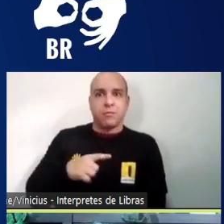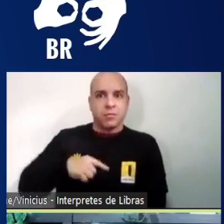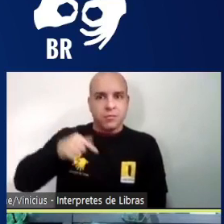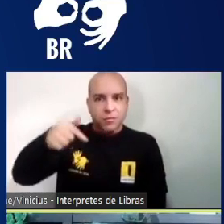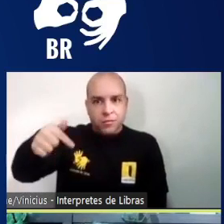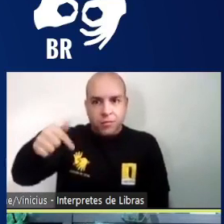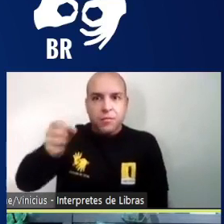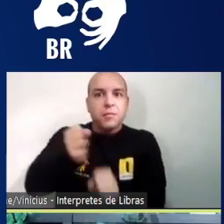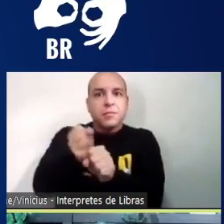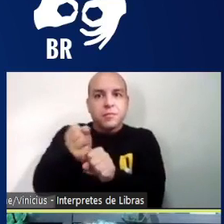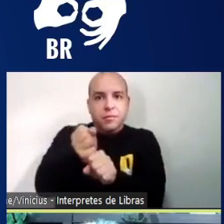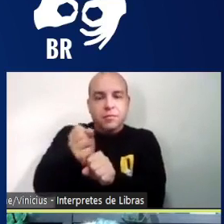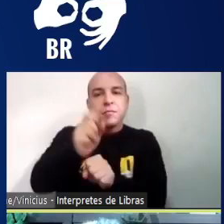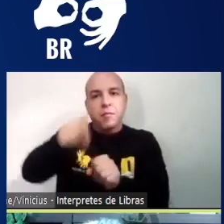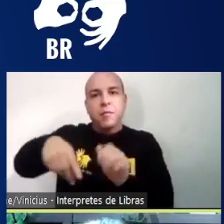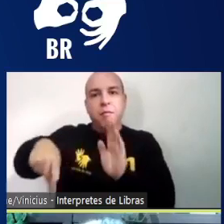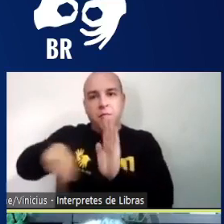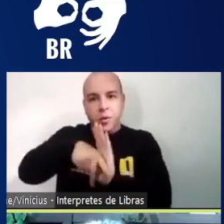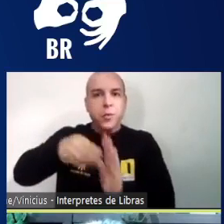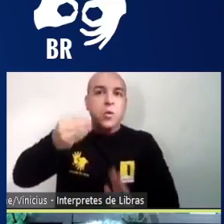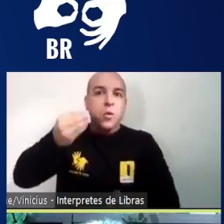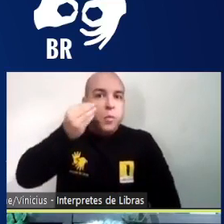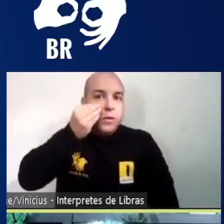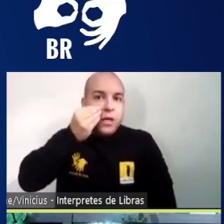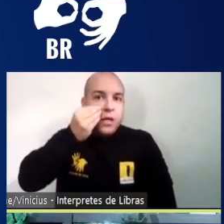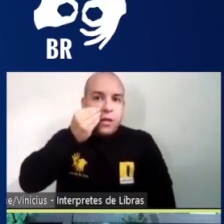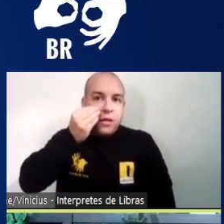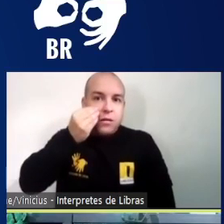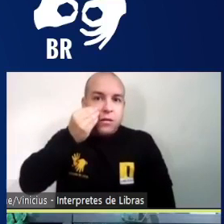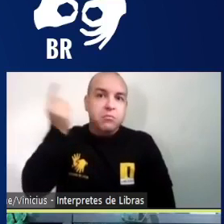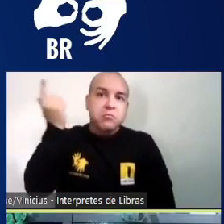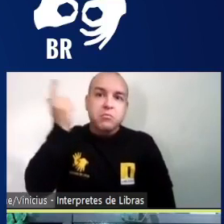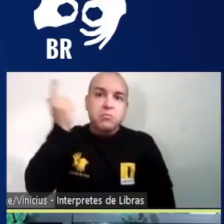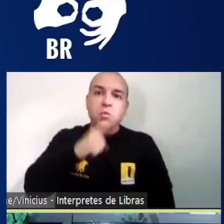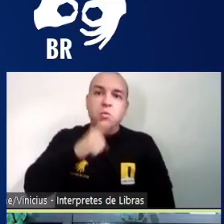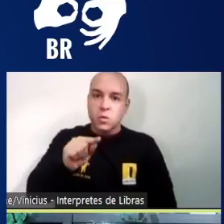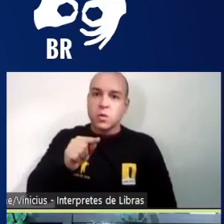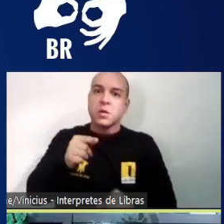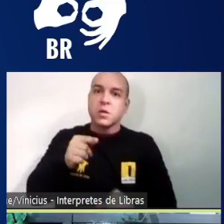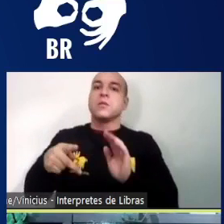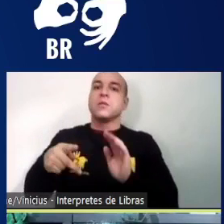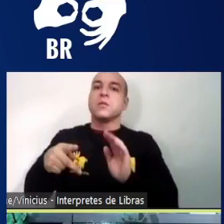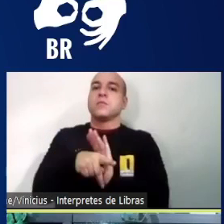de Emprego por Meio da Tecnologia nas Américas, que é o Programa Poeta.